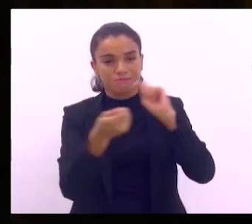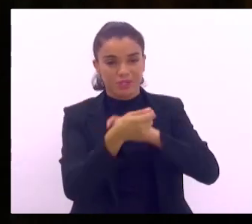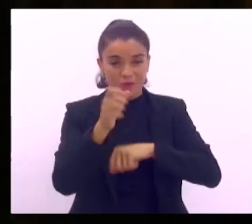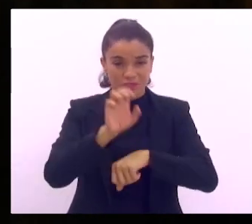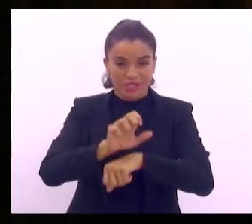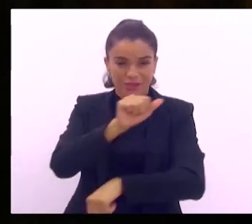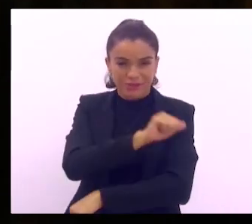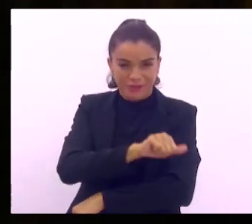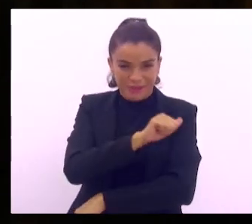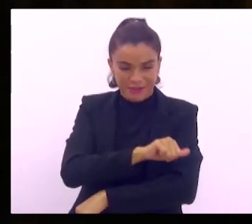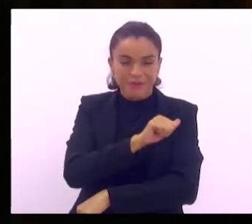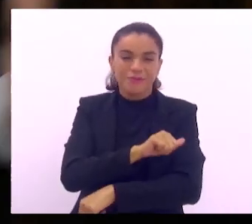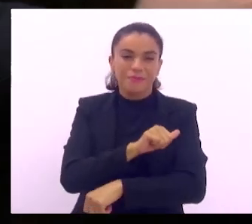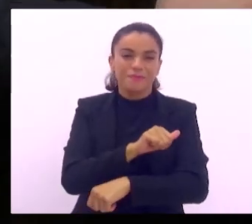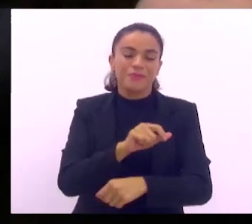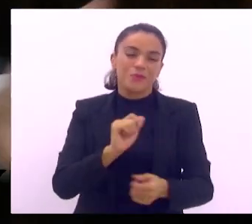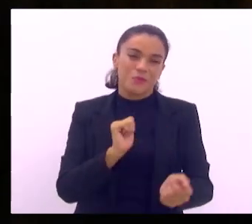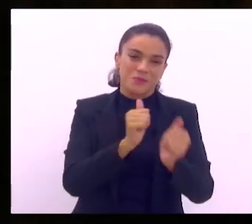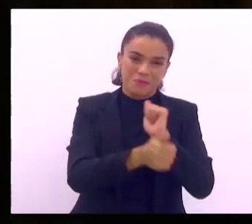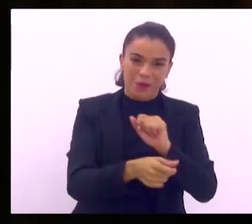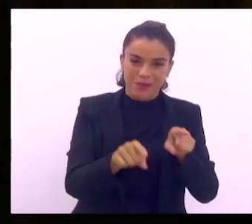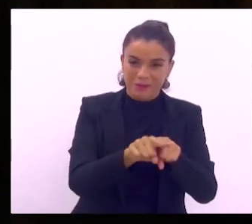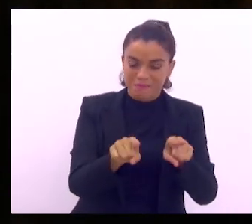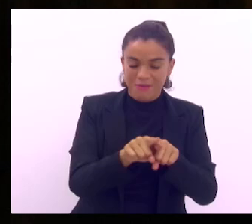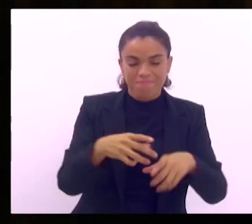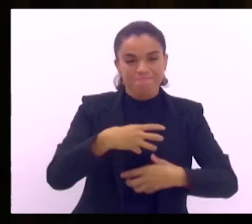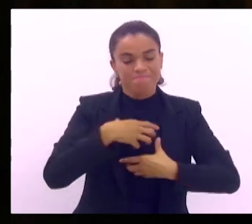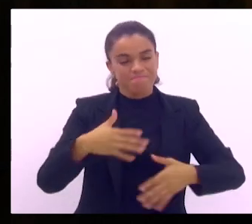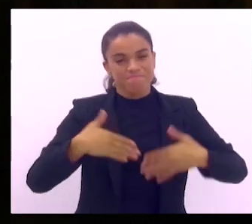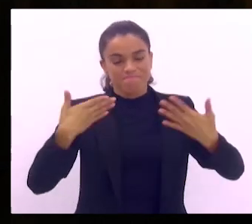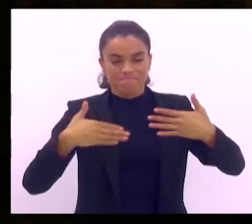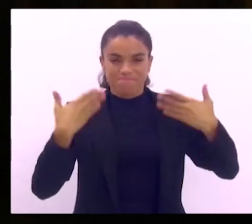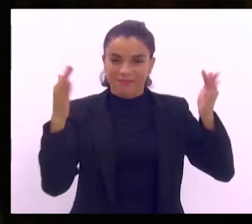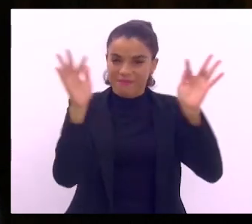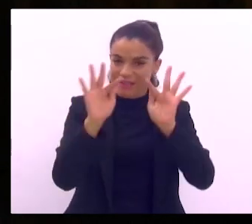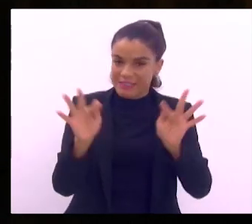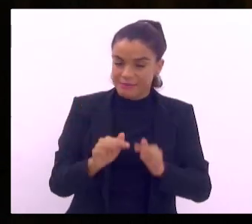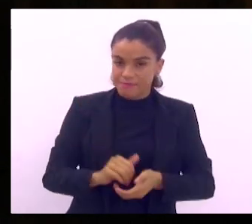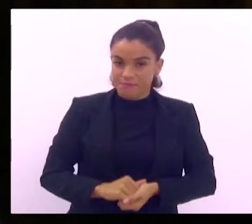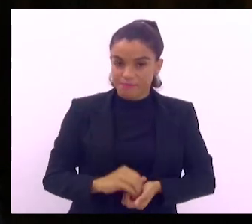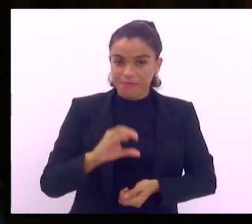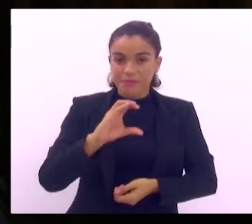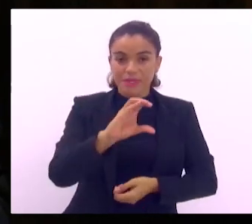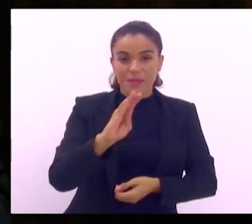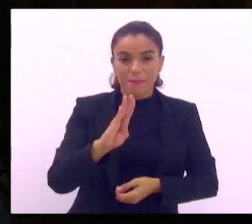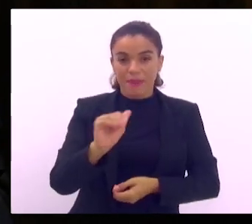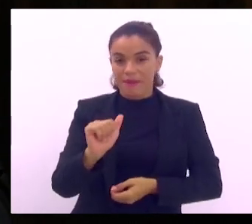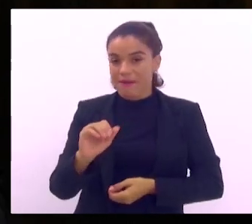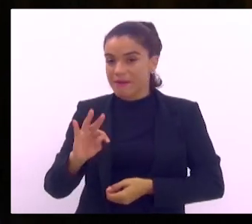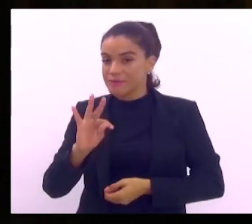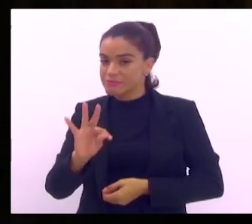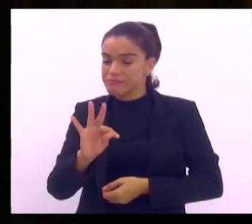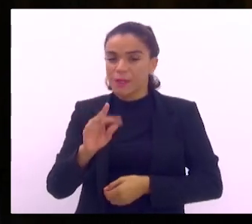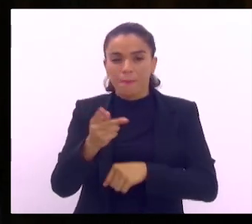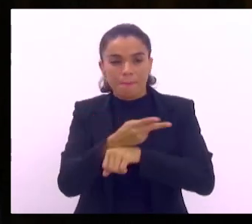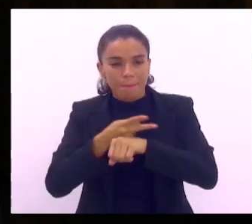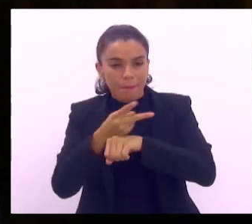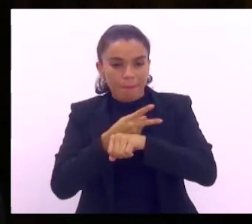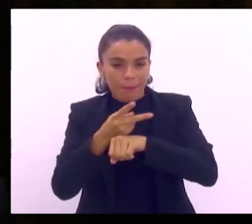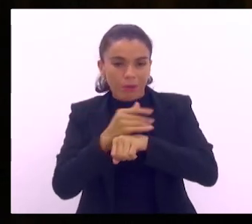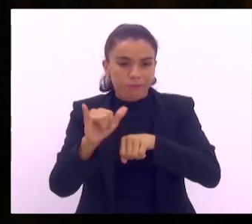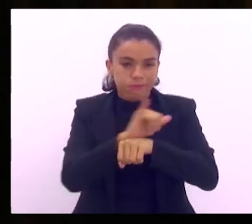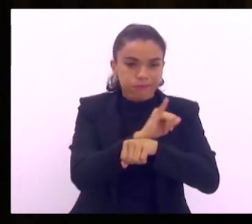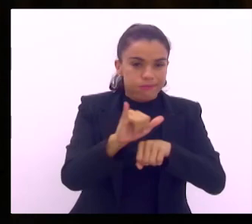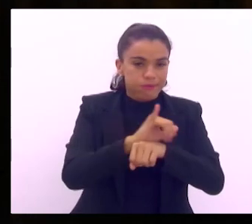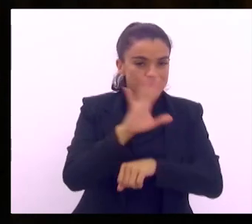Janeiro, o esporte no Estado do Rio de Janeiro, e nos enche de alegria o senhor estar aqui. A CBAT é parceira na busca de soluções. E